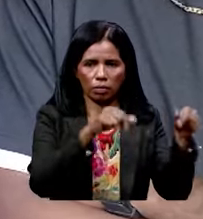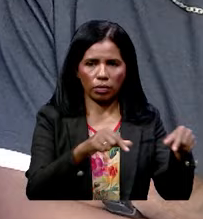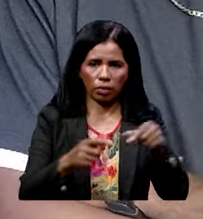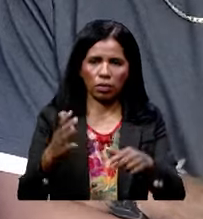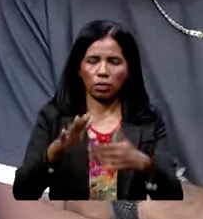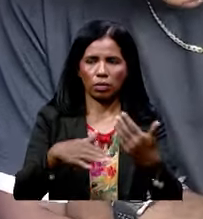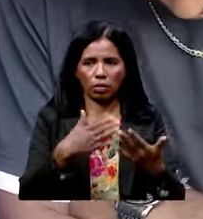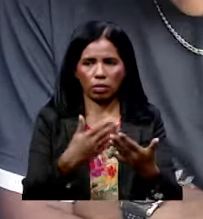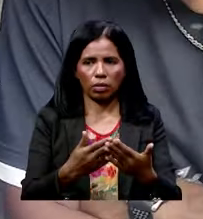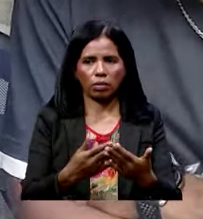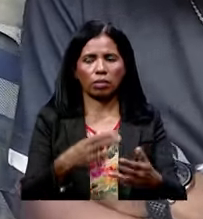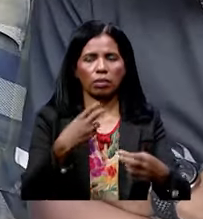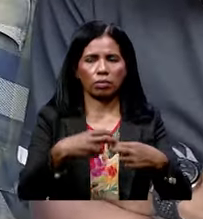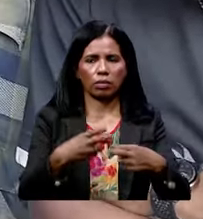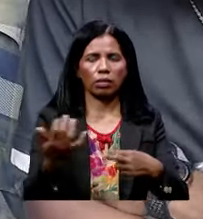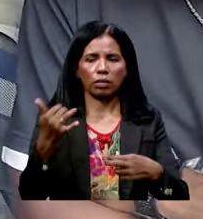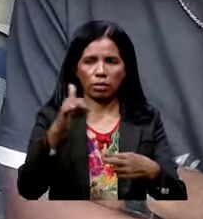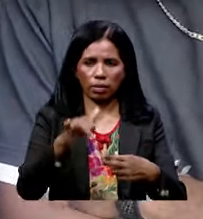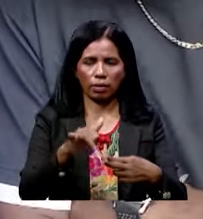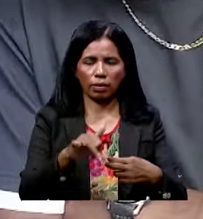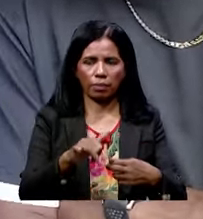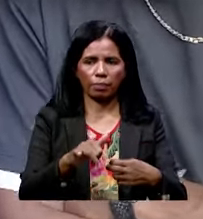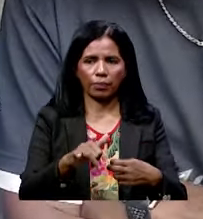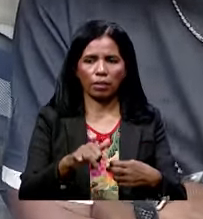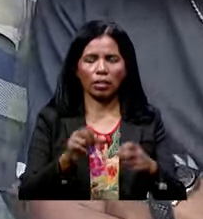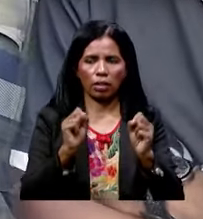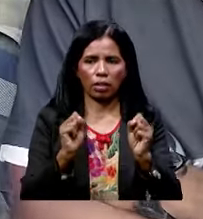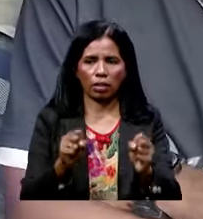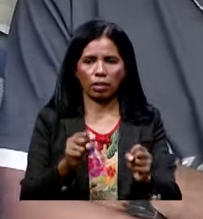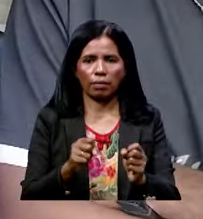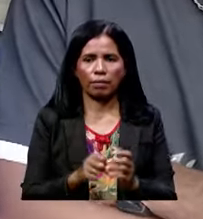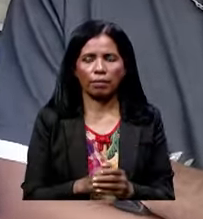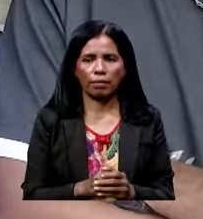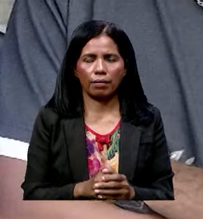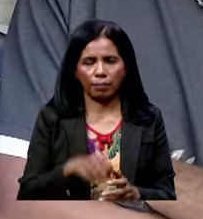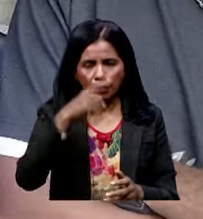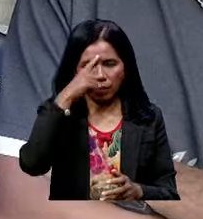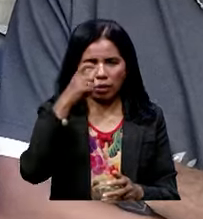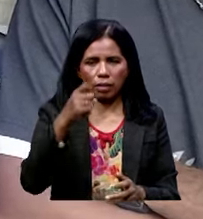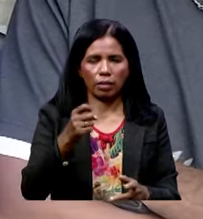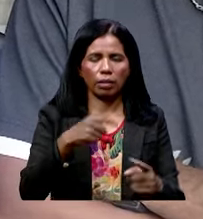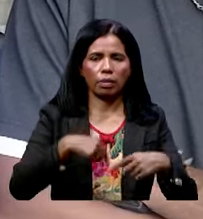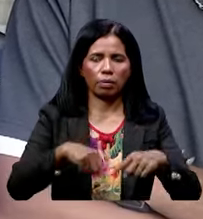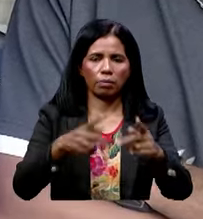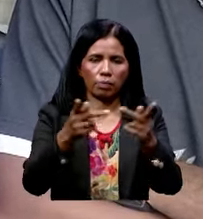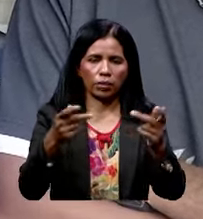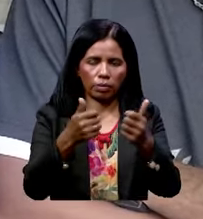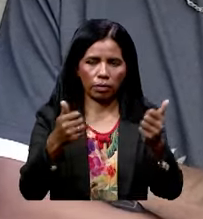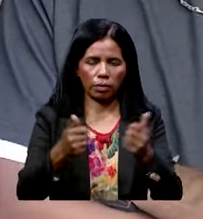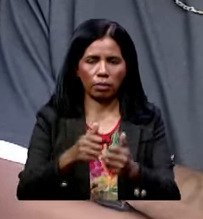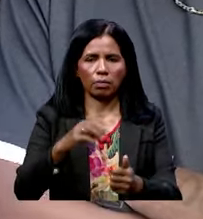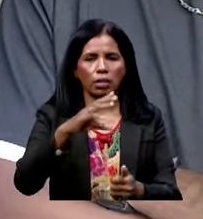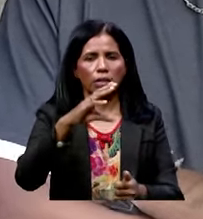maioria entau dificulta mo suba sira ne sira tu akur mota nama atu ba posto administrativo ke lika